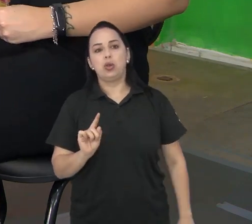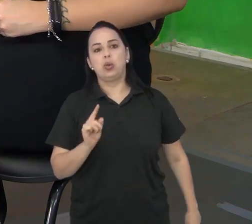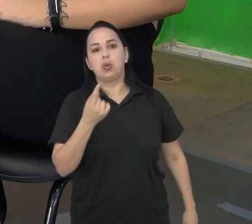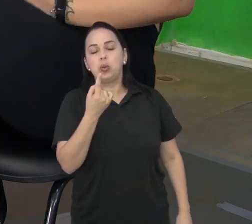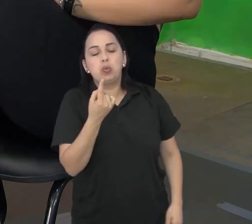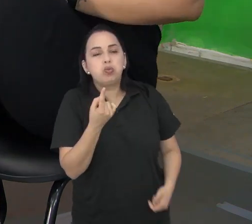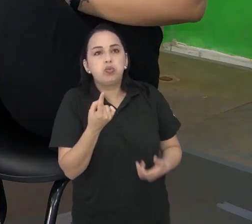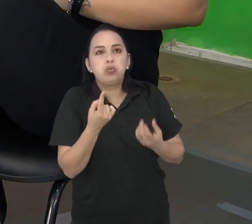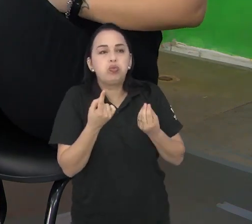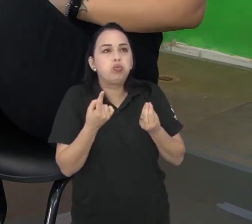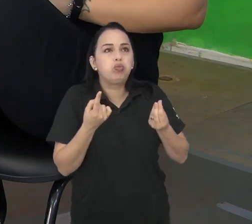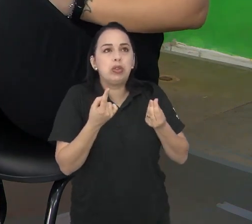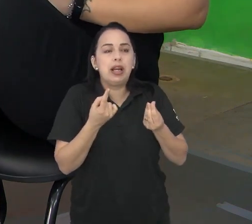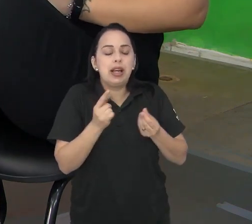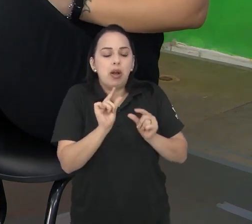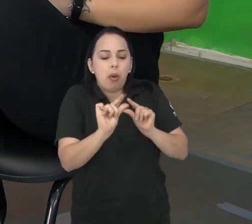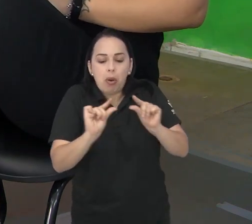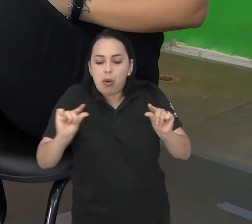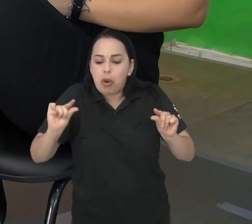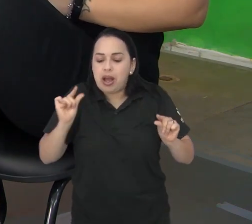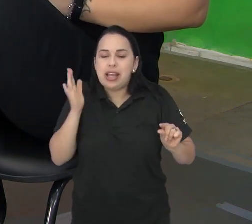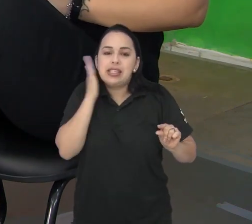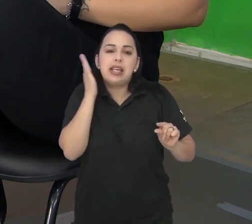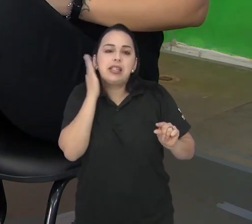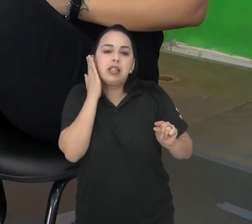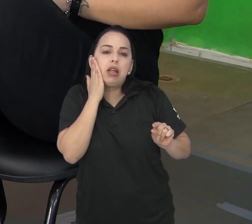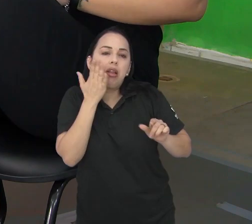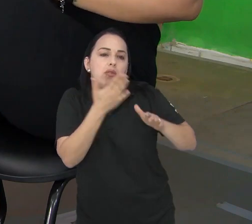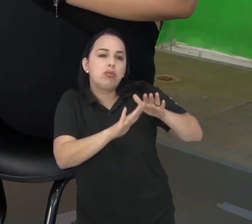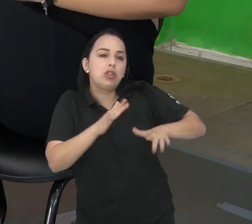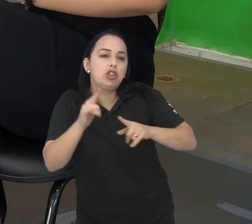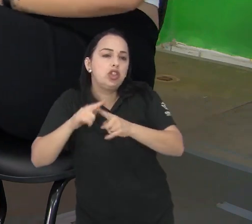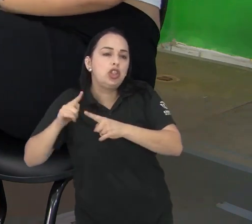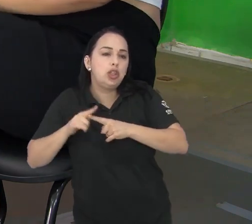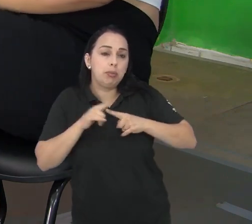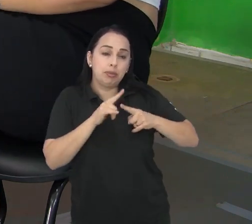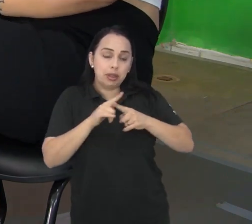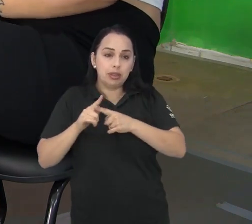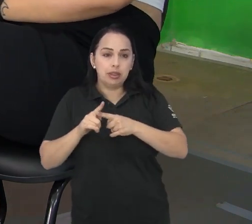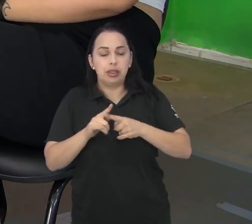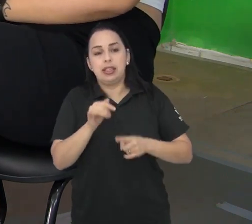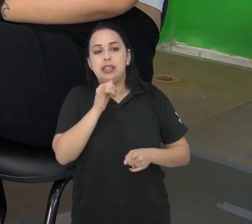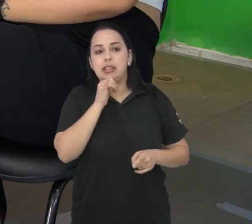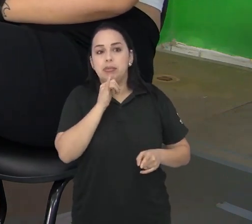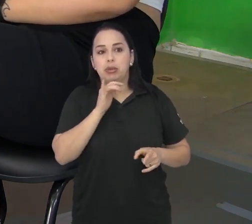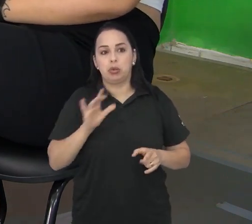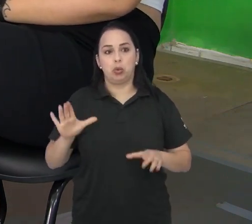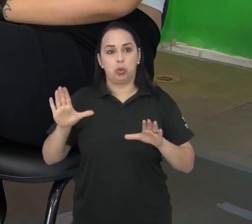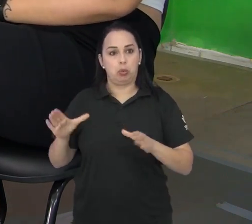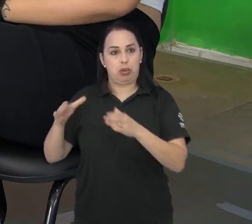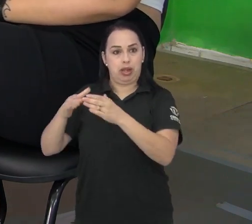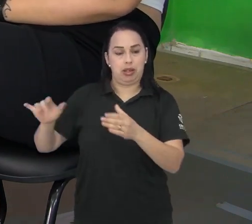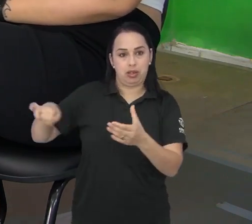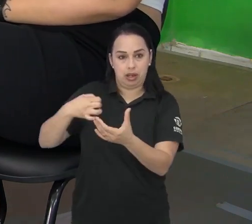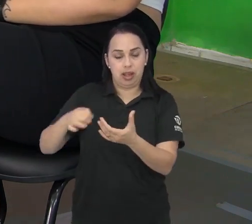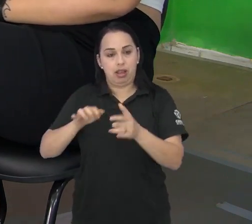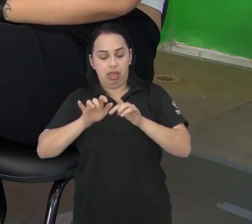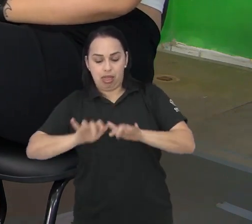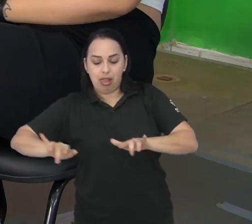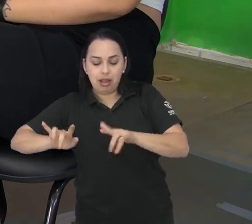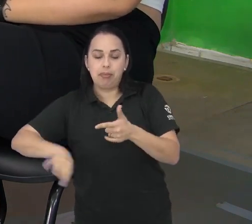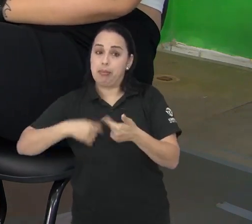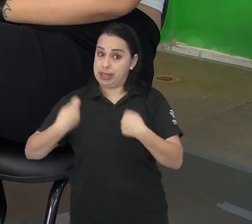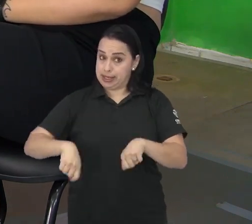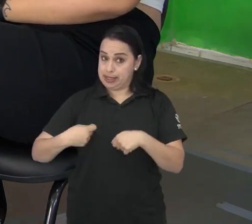como se diz assim, saber conhecer um pouco de cada um para dominar e, por exemplo, você está numa orquestra, você tem que tocar um pouco de teclado, você tem que